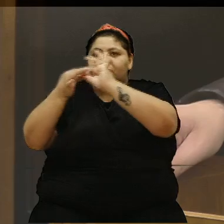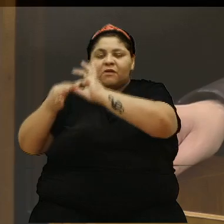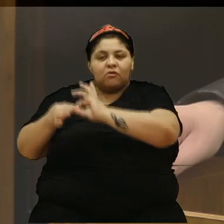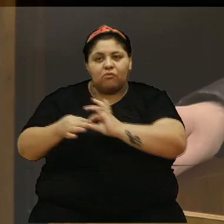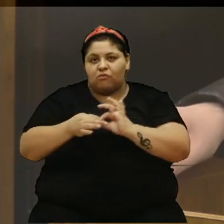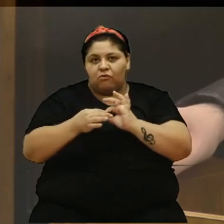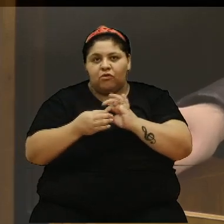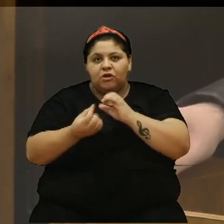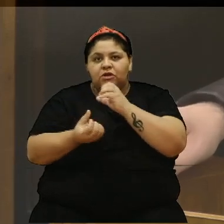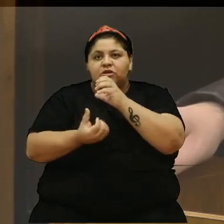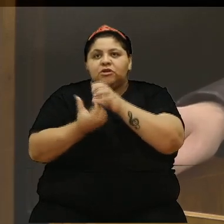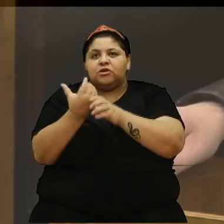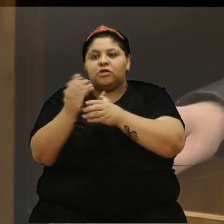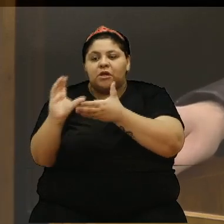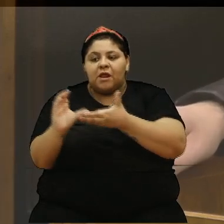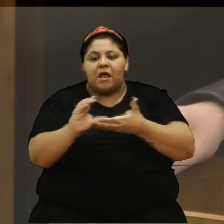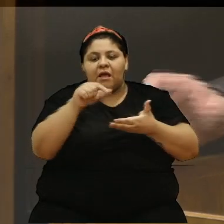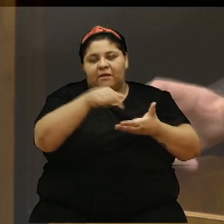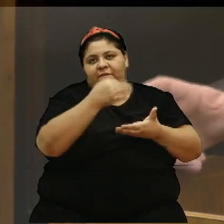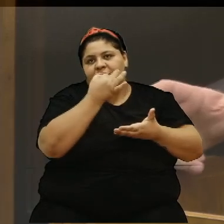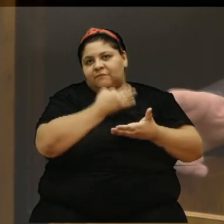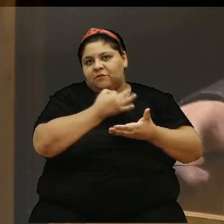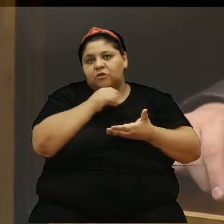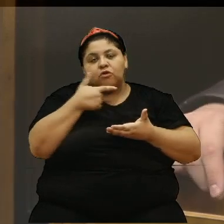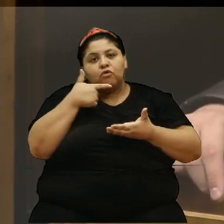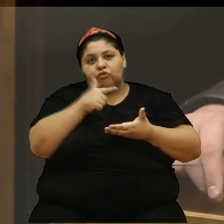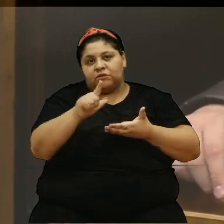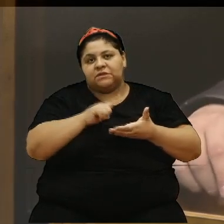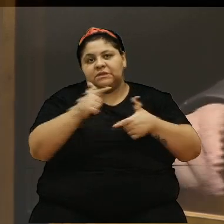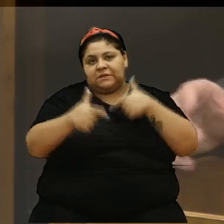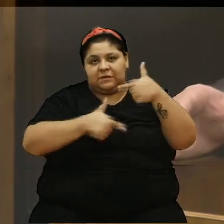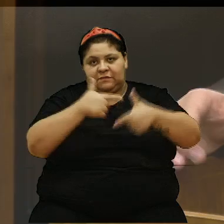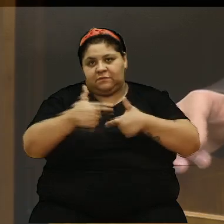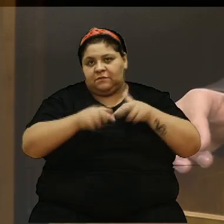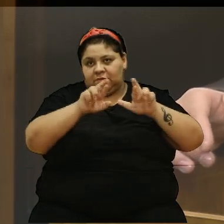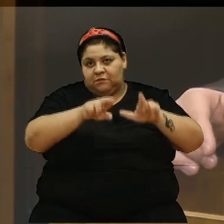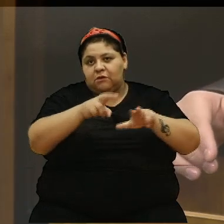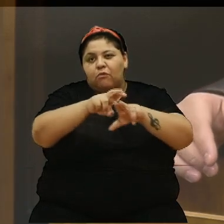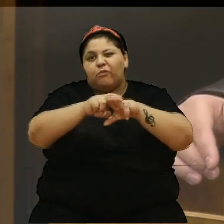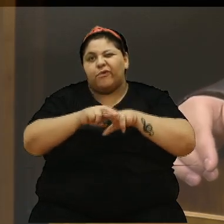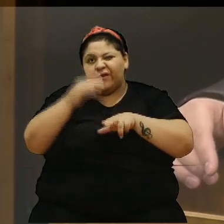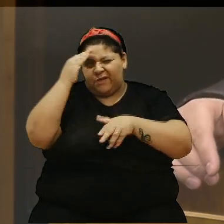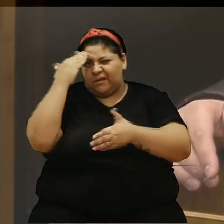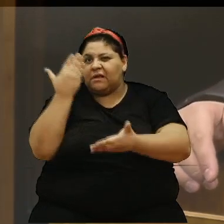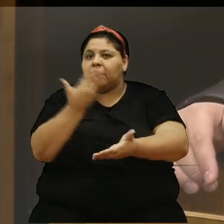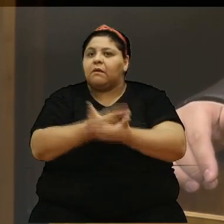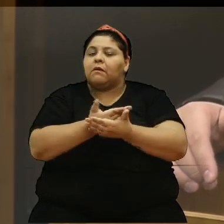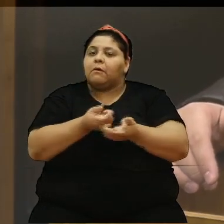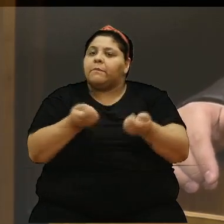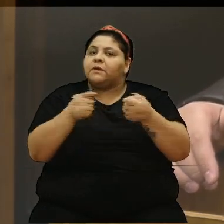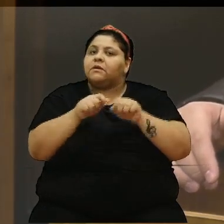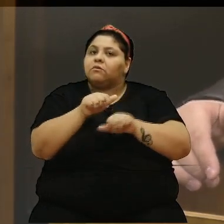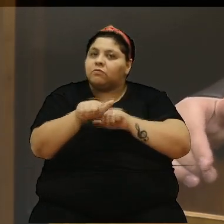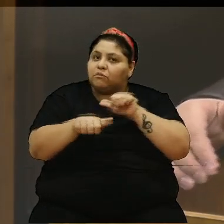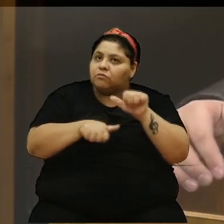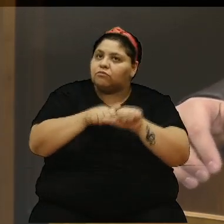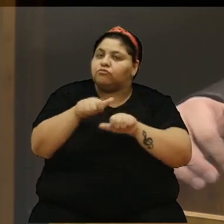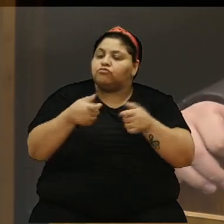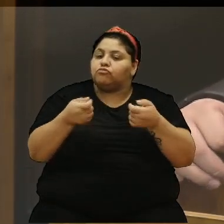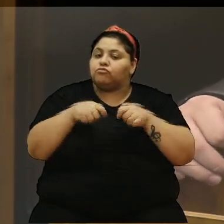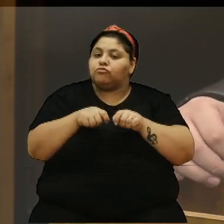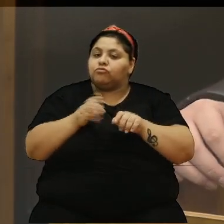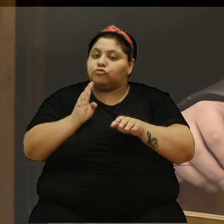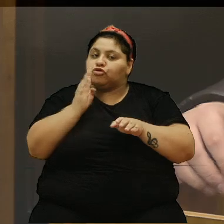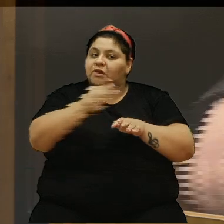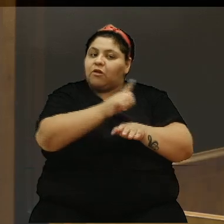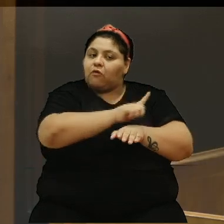implementar orçamento para nós conseguirmos ter esse serviço na nossa região. Então, por isso, eu acredito que nós precisamos escalar um pouco a competência aí direto ao